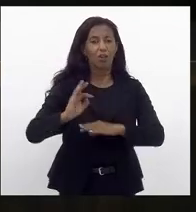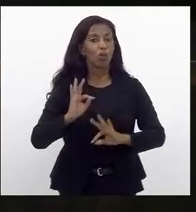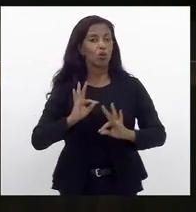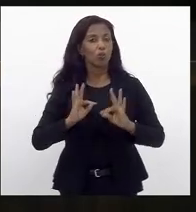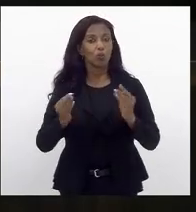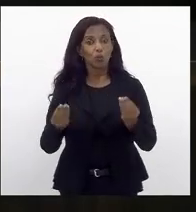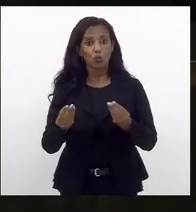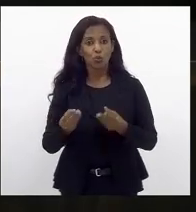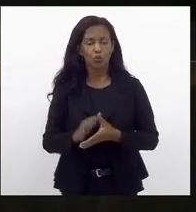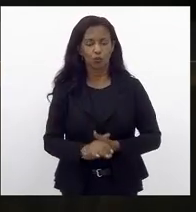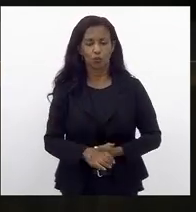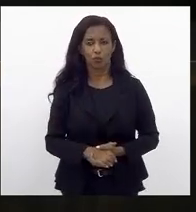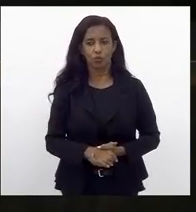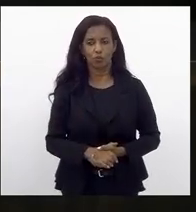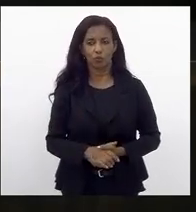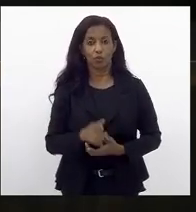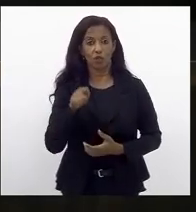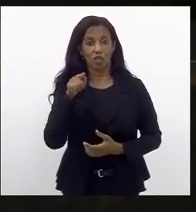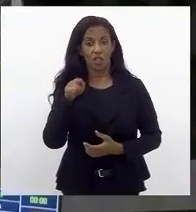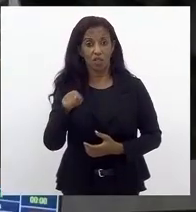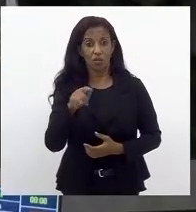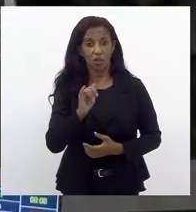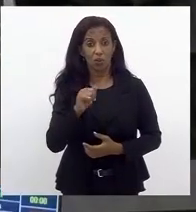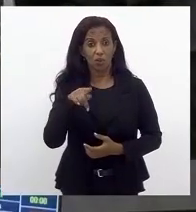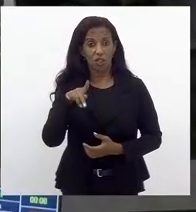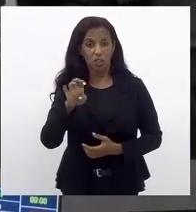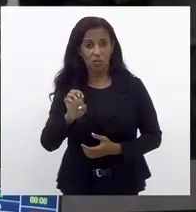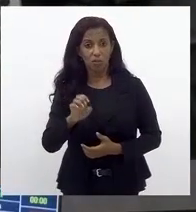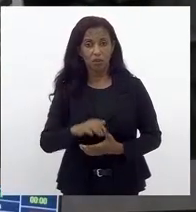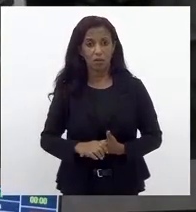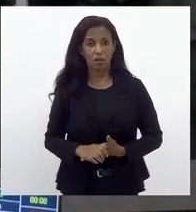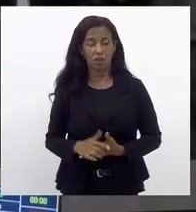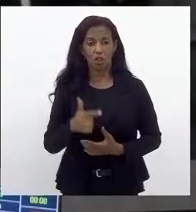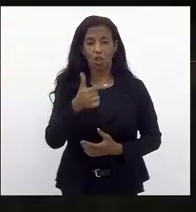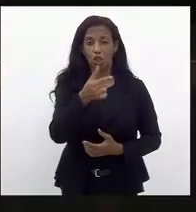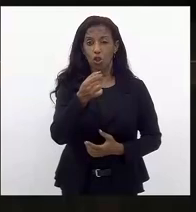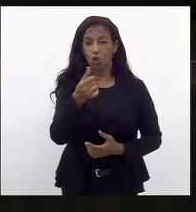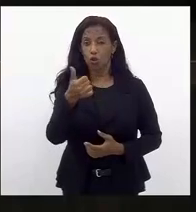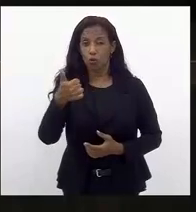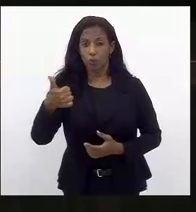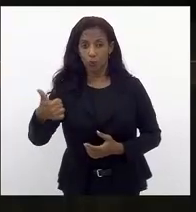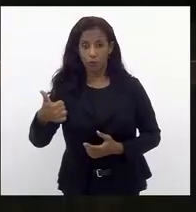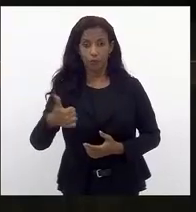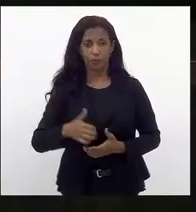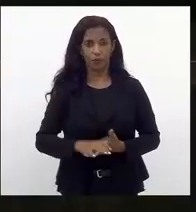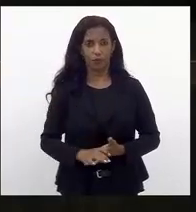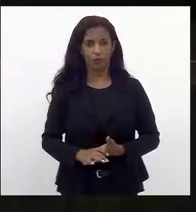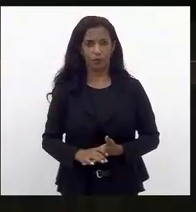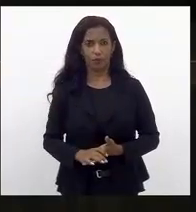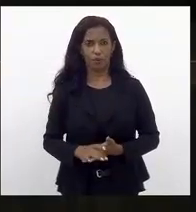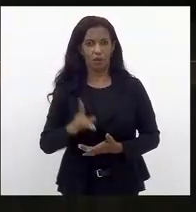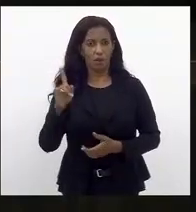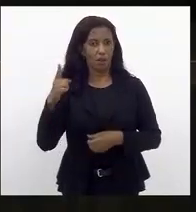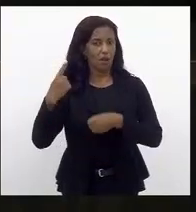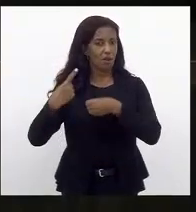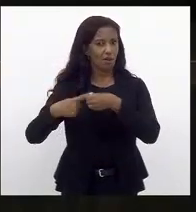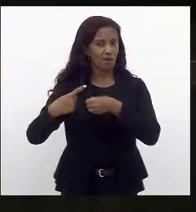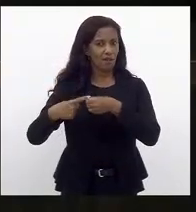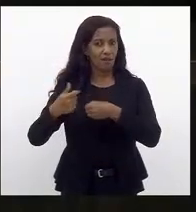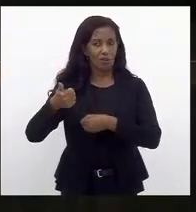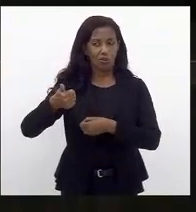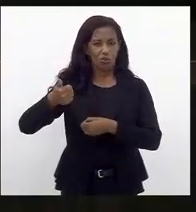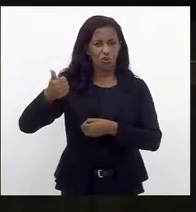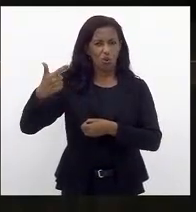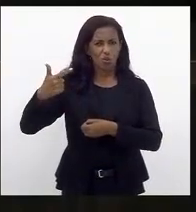Deputado Adriano está no esp em 2001 município de Paracambi ocorreram